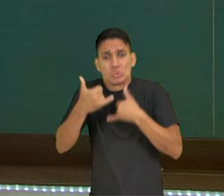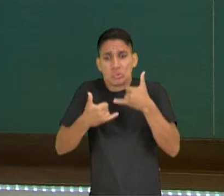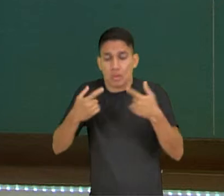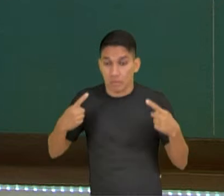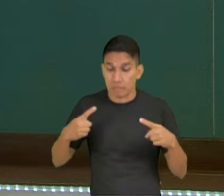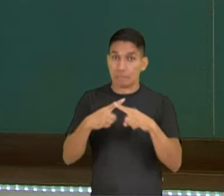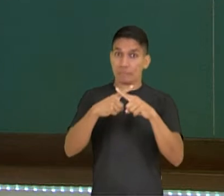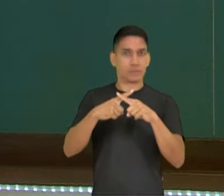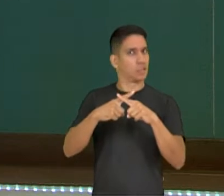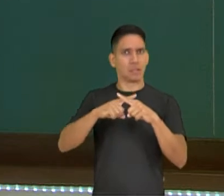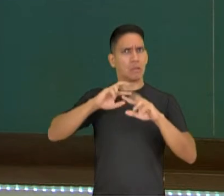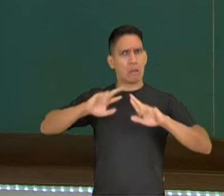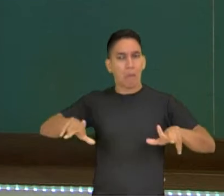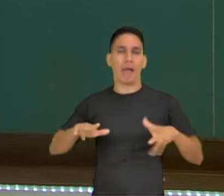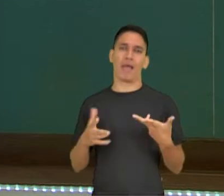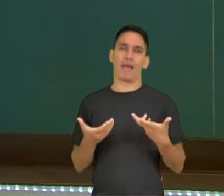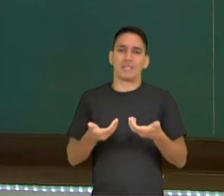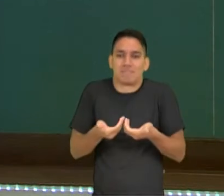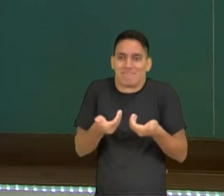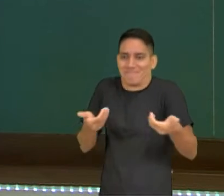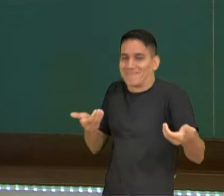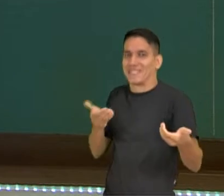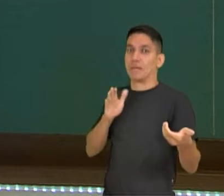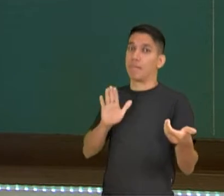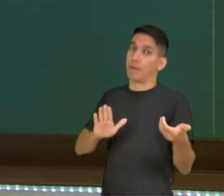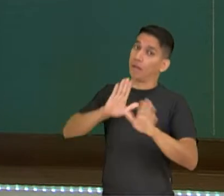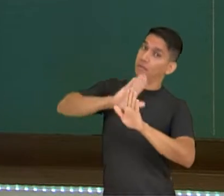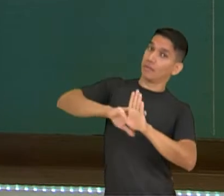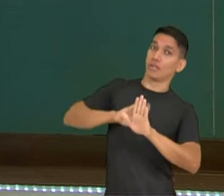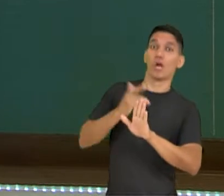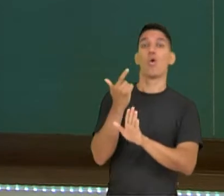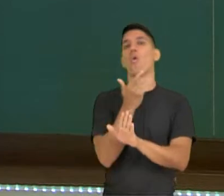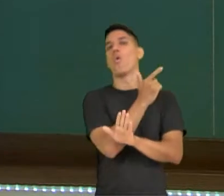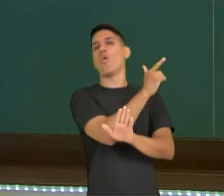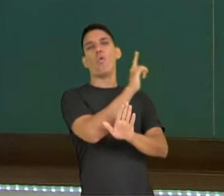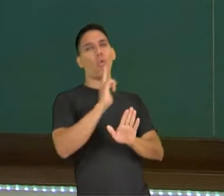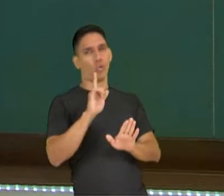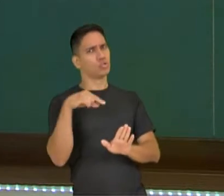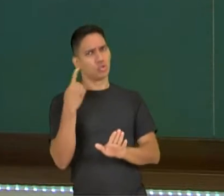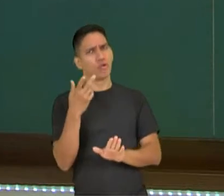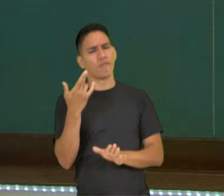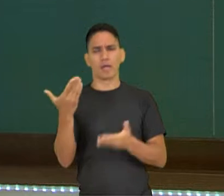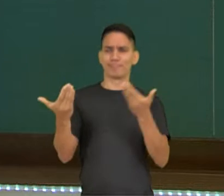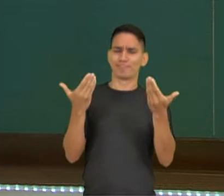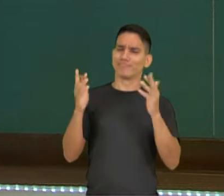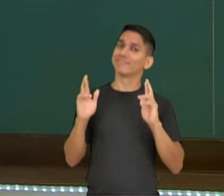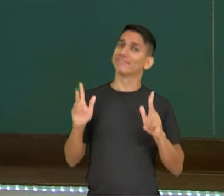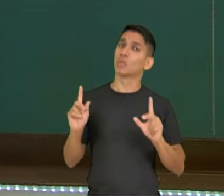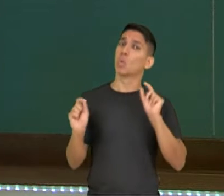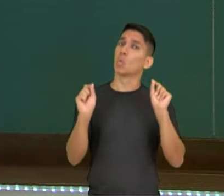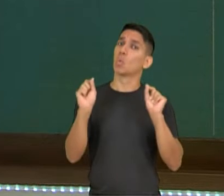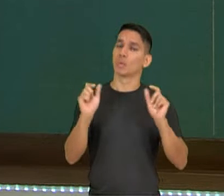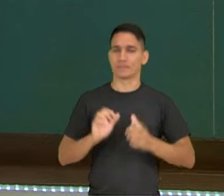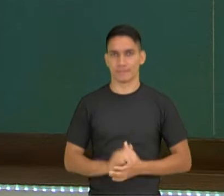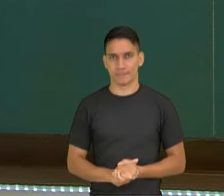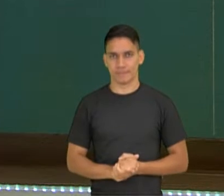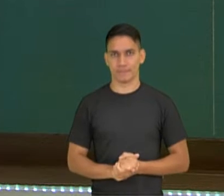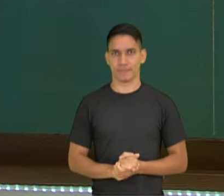não que eles são feitos para separar, porém, ele tem outra vertente e a gente vai ver qual a diferença deles.